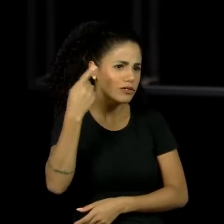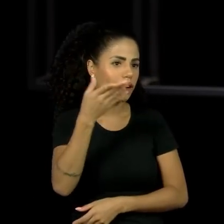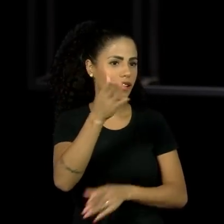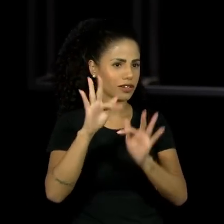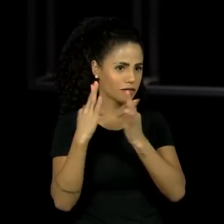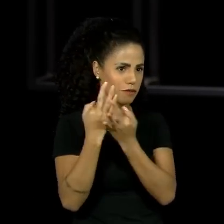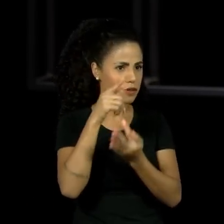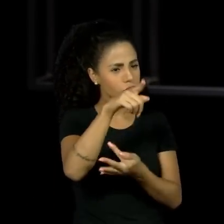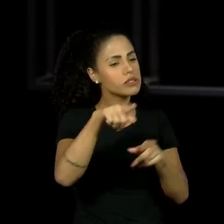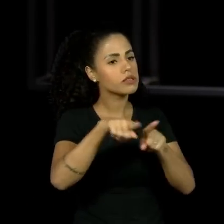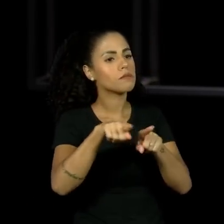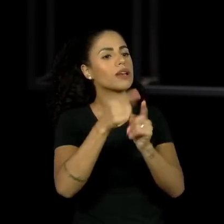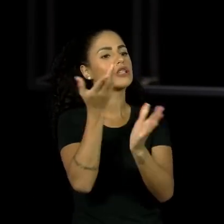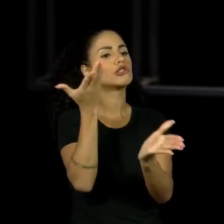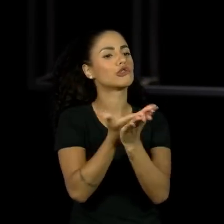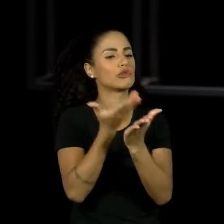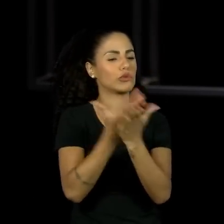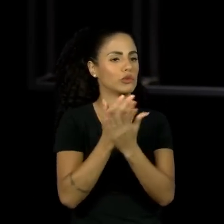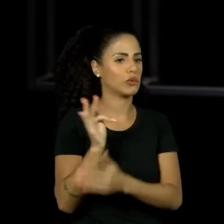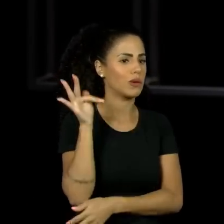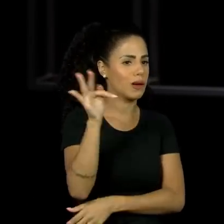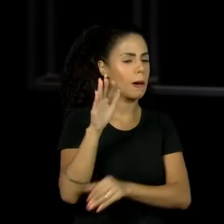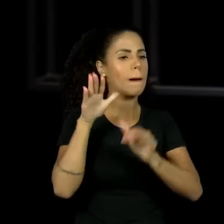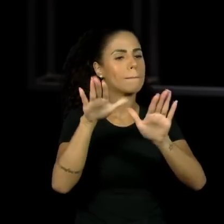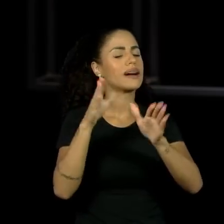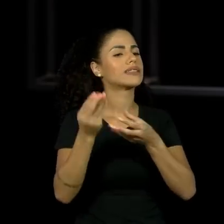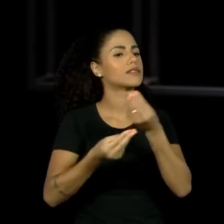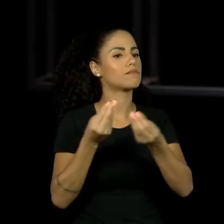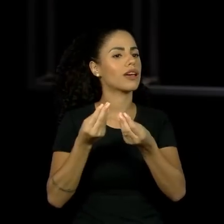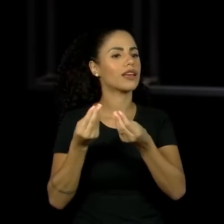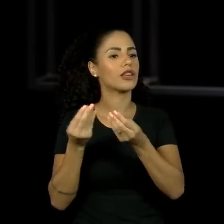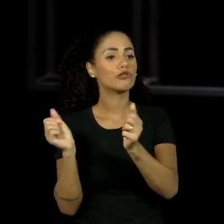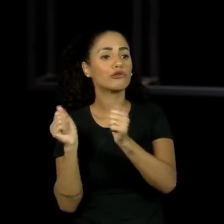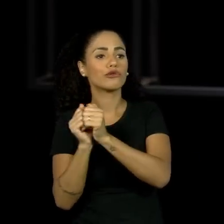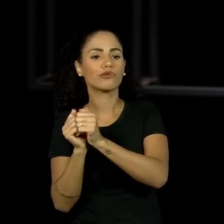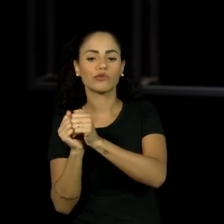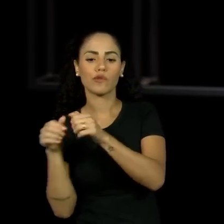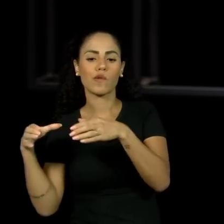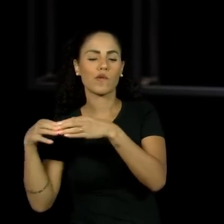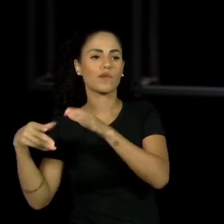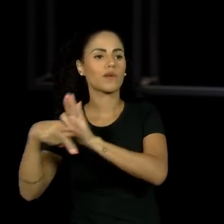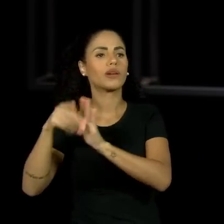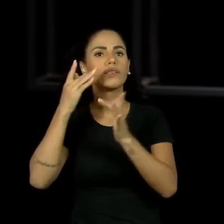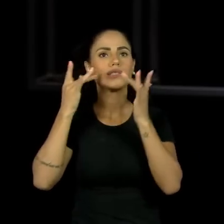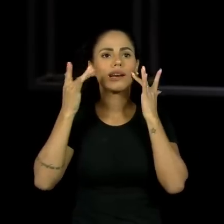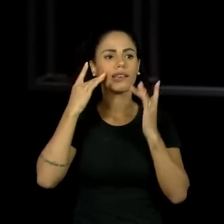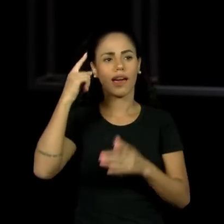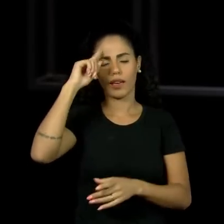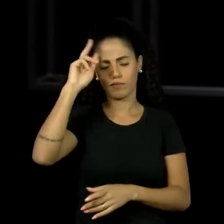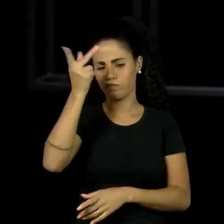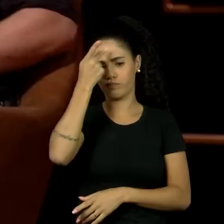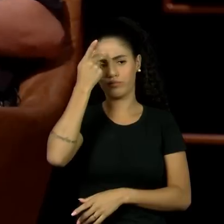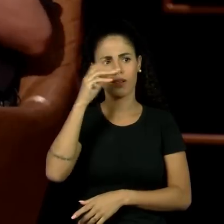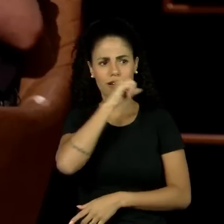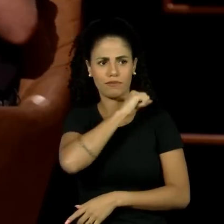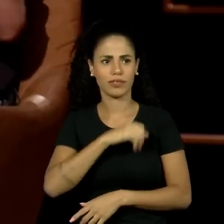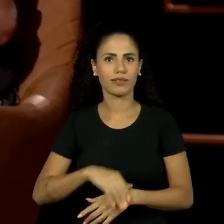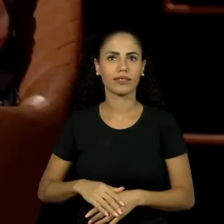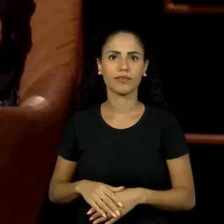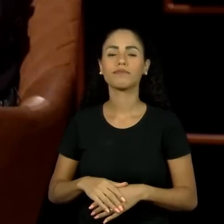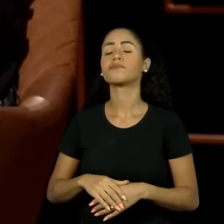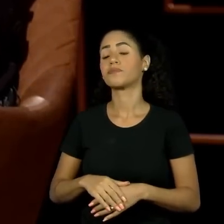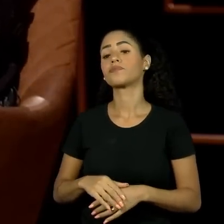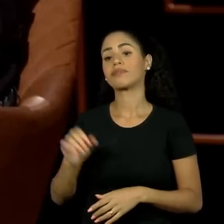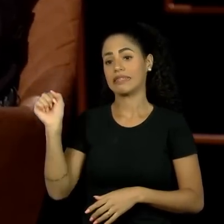PUC, inclusive, mas lá você acabou se envolvendo com um grupo de teatro da faculdade e aí mudou todo o curso das coisas. Também, esse grupo